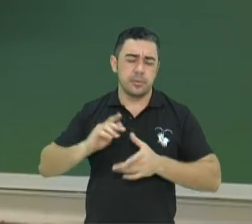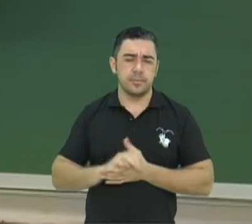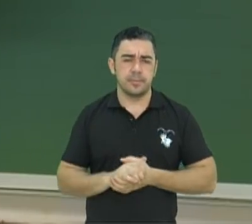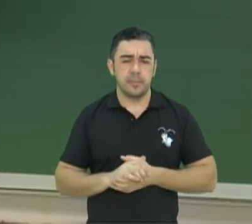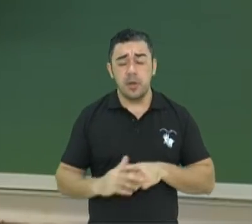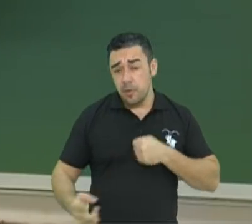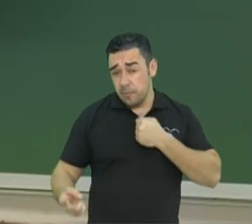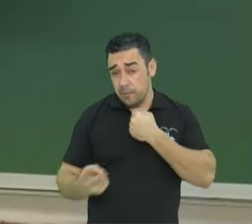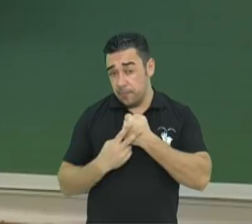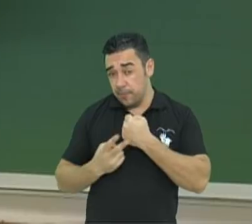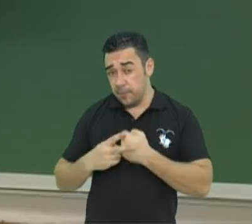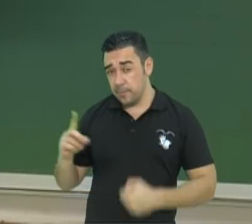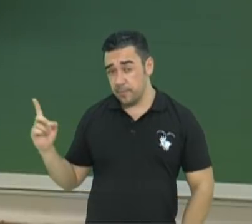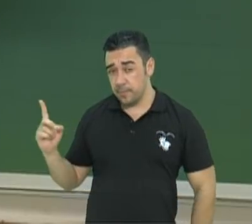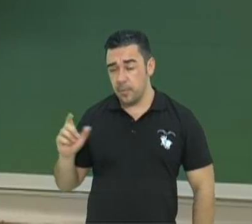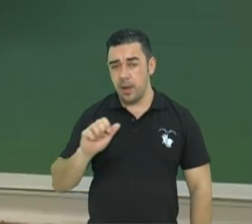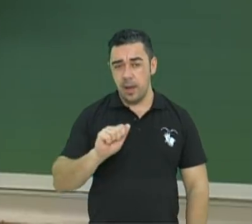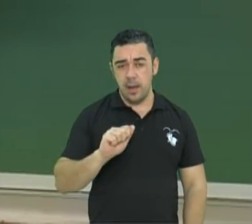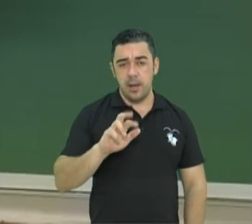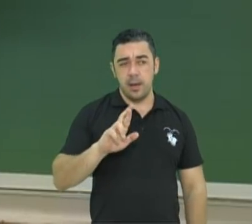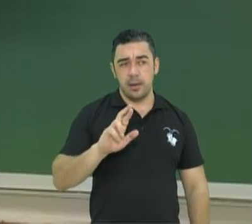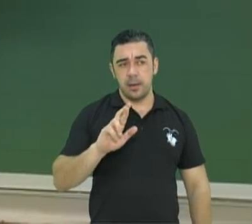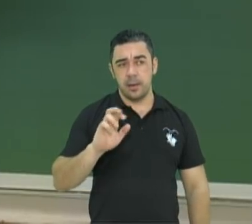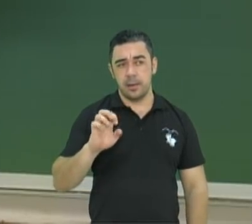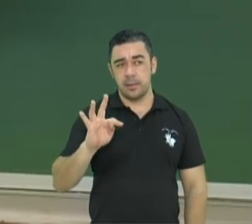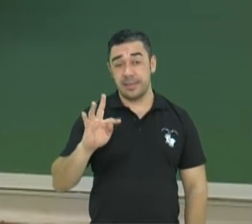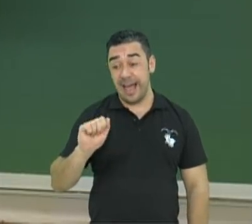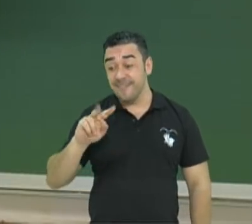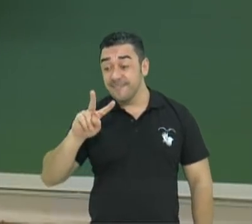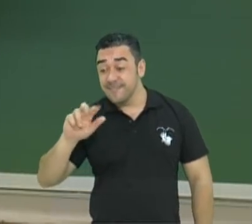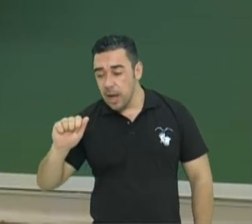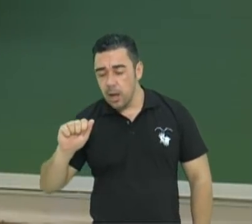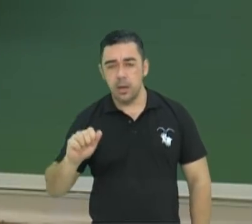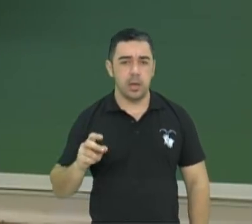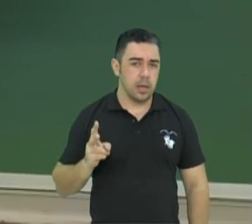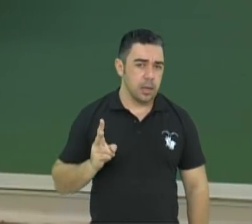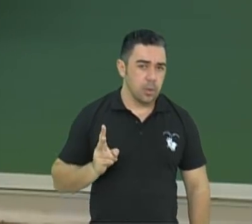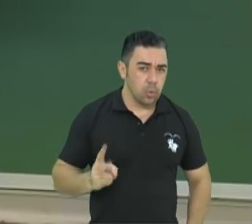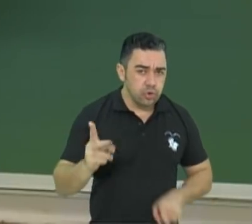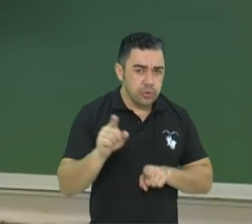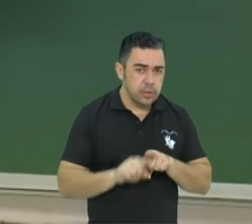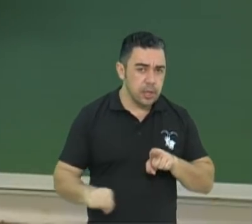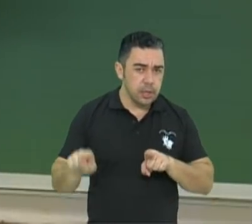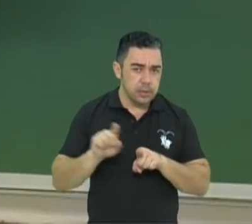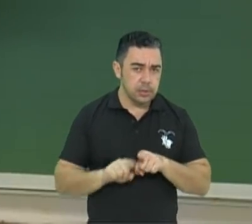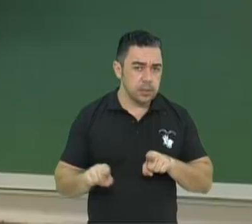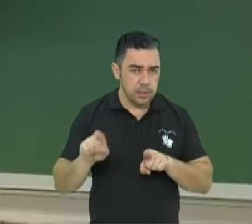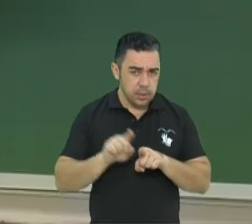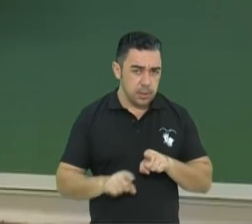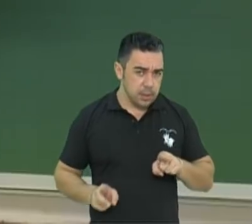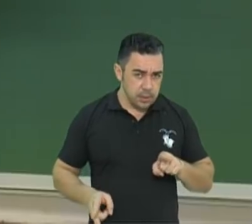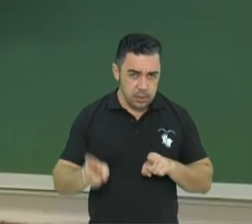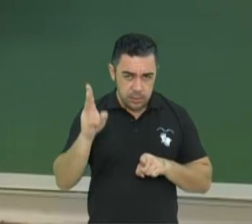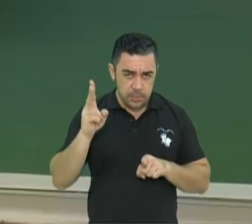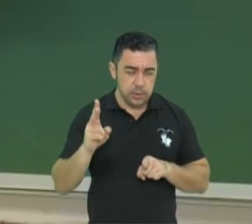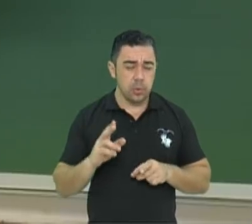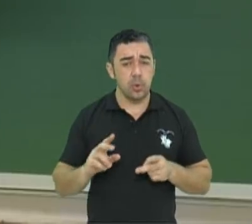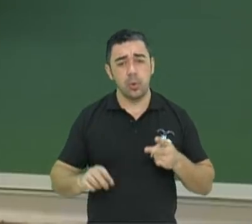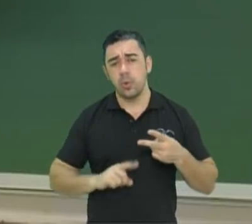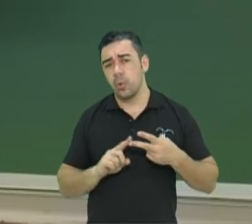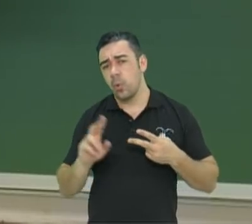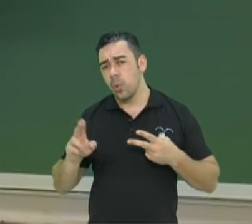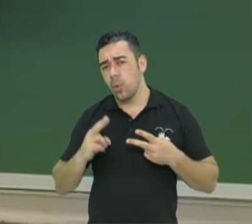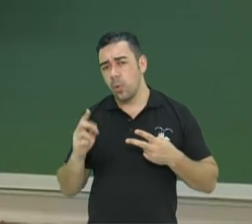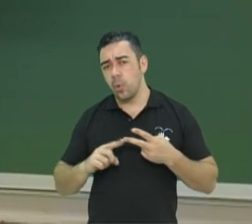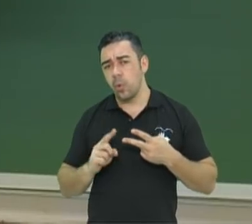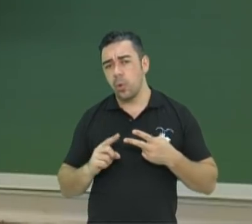verbo destacado, acarretava, indica uma ação constante que se repetia continuamente no passado ou